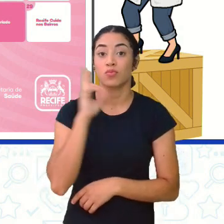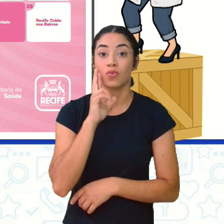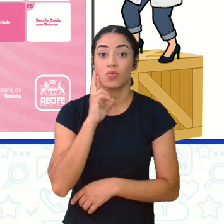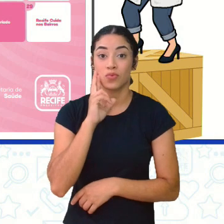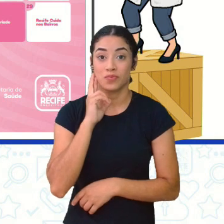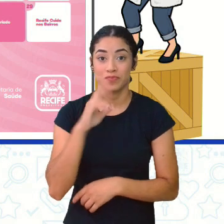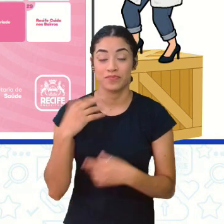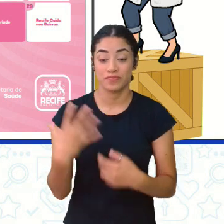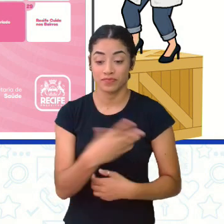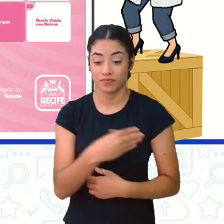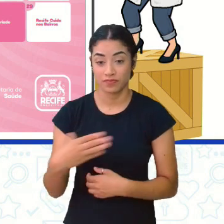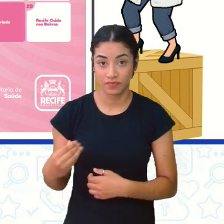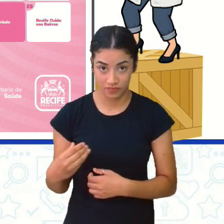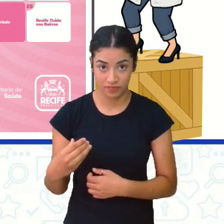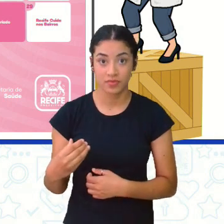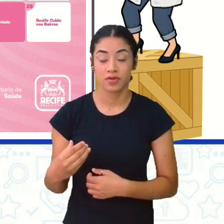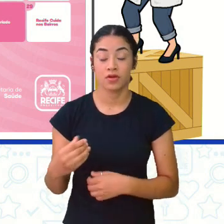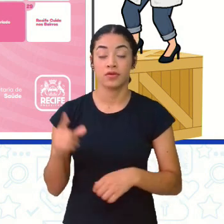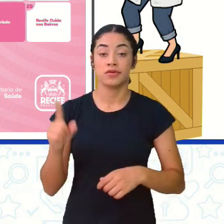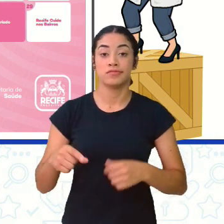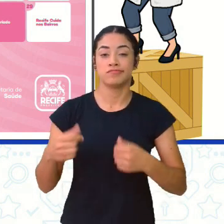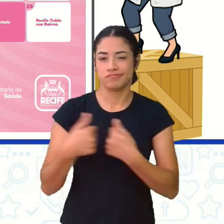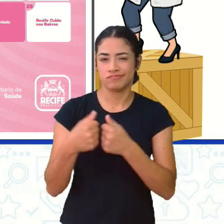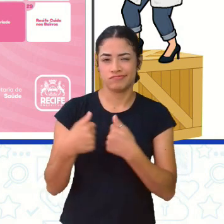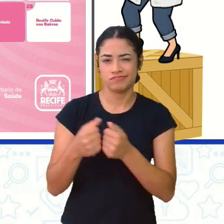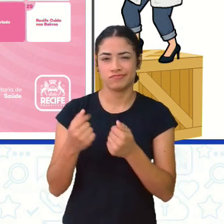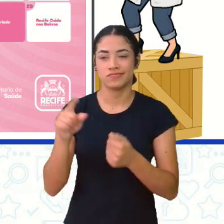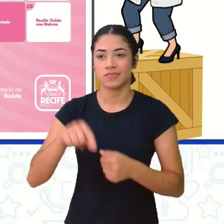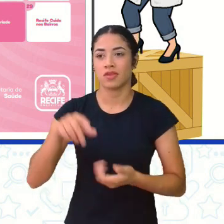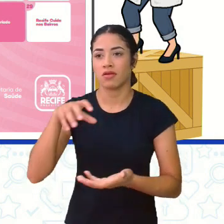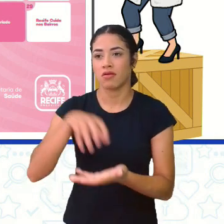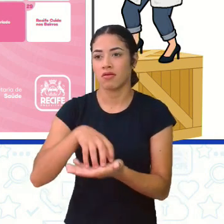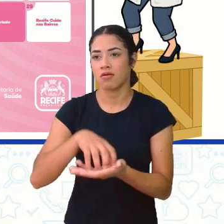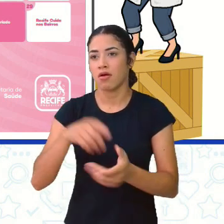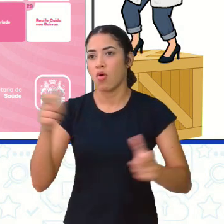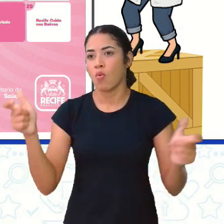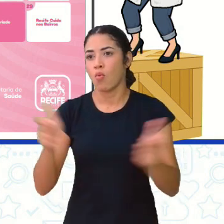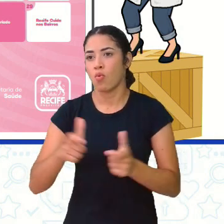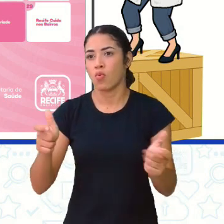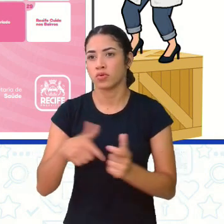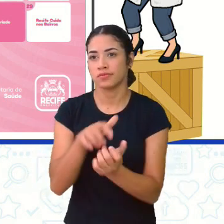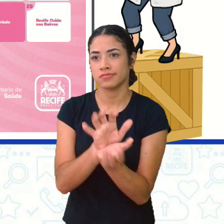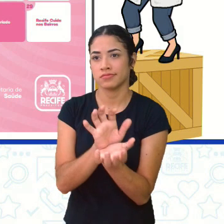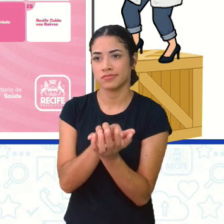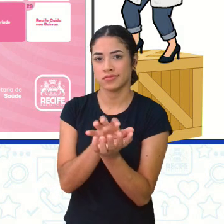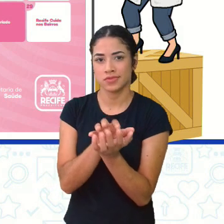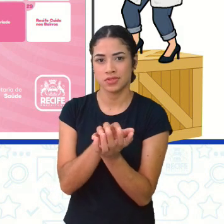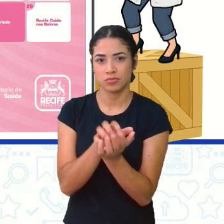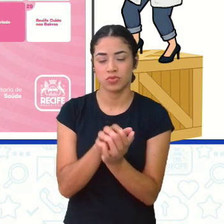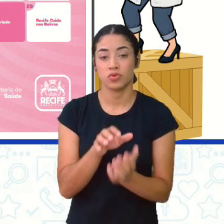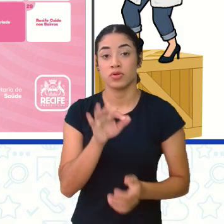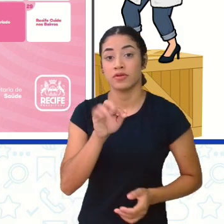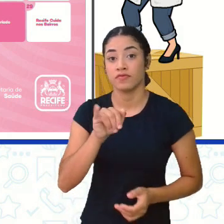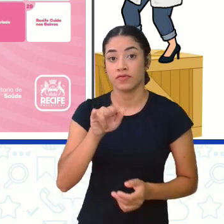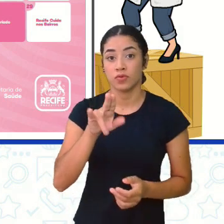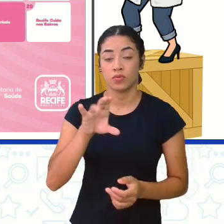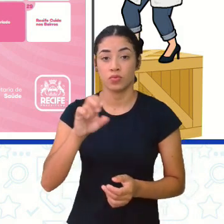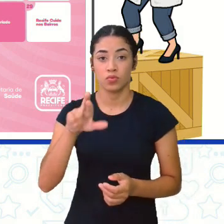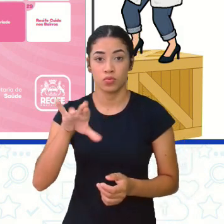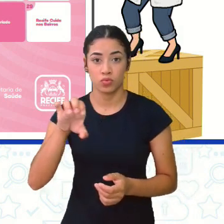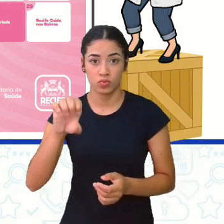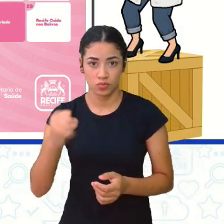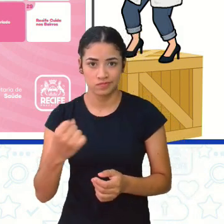o mamógrafo móvel está na Fiocruz, Pernambuco, lá na cidade universitária, dentro do campus da